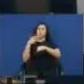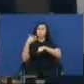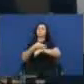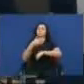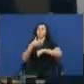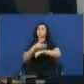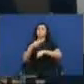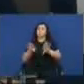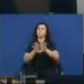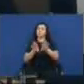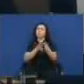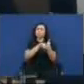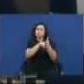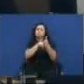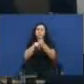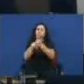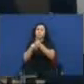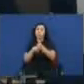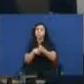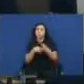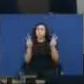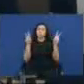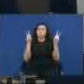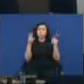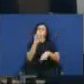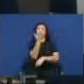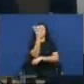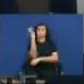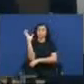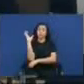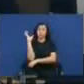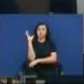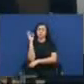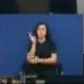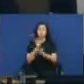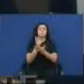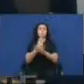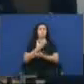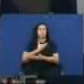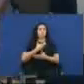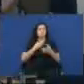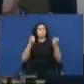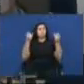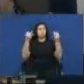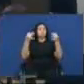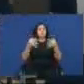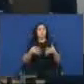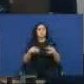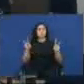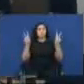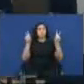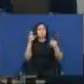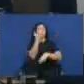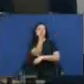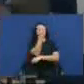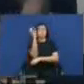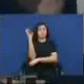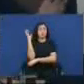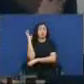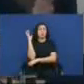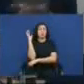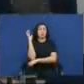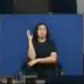puderam colocar o questionamento de árvores, exatamente o que o Miguel disse, referente a essas árvores que estão